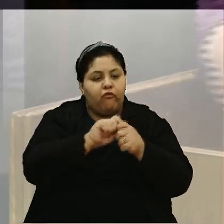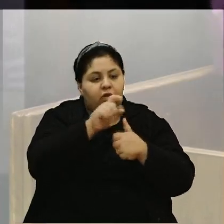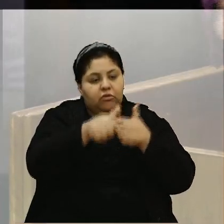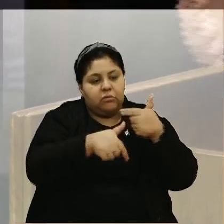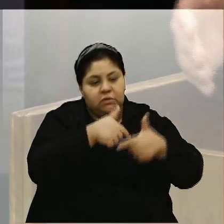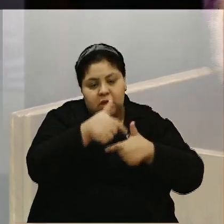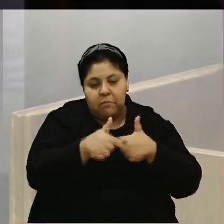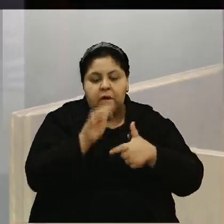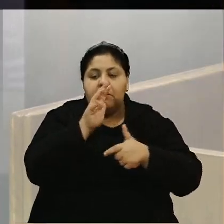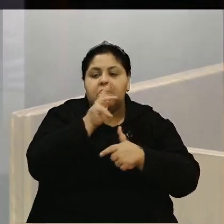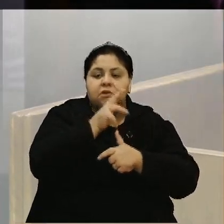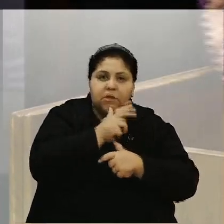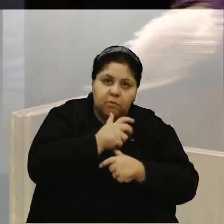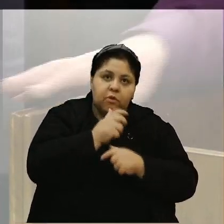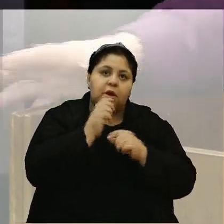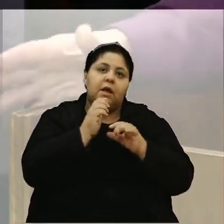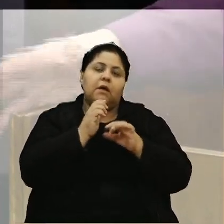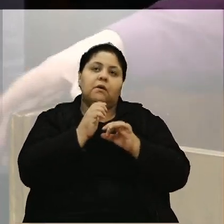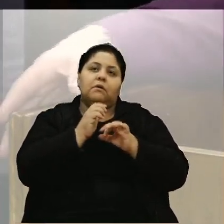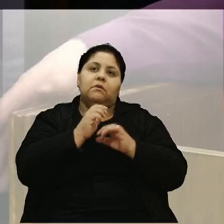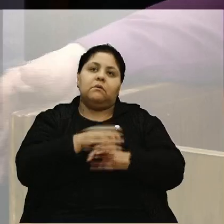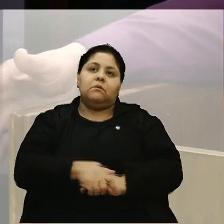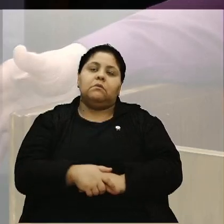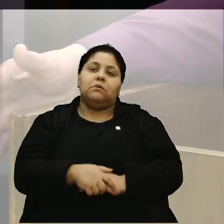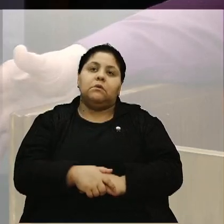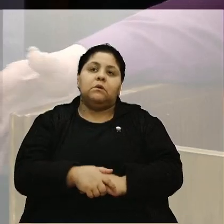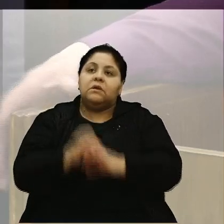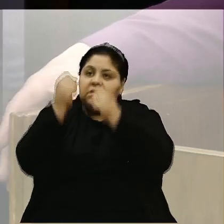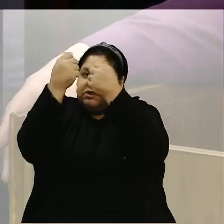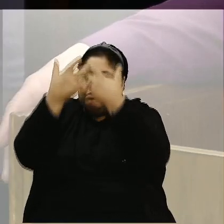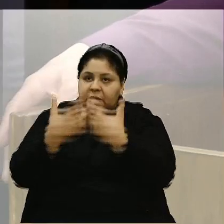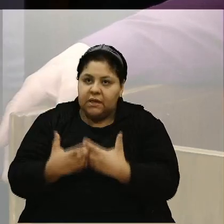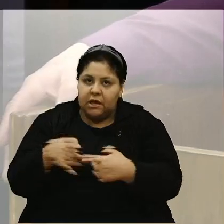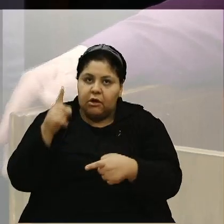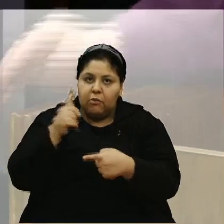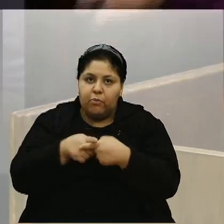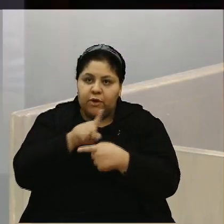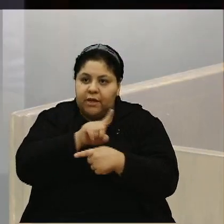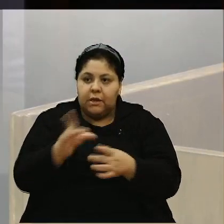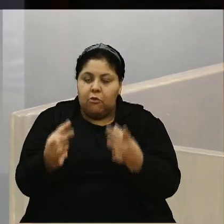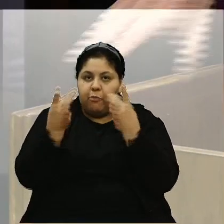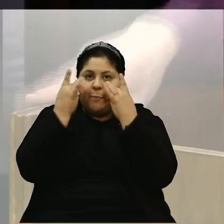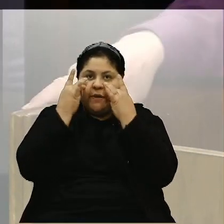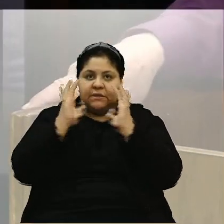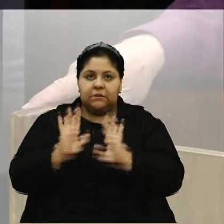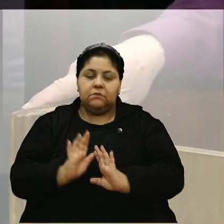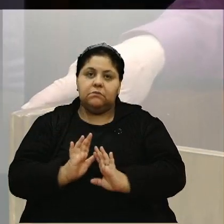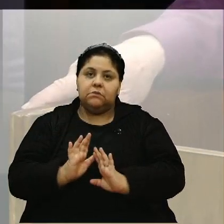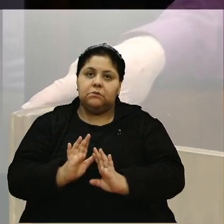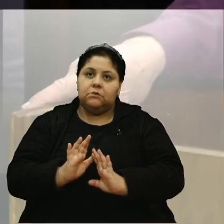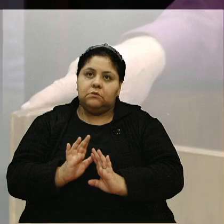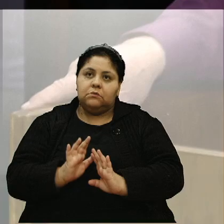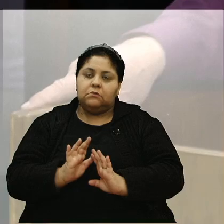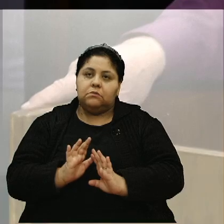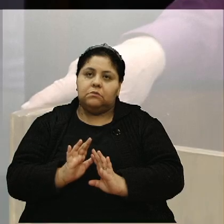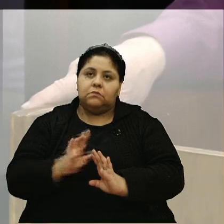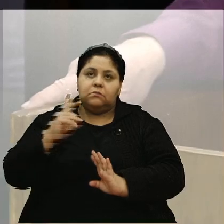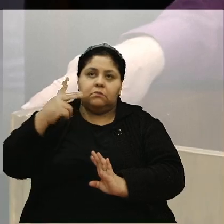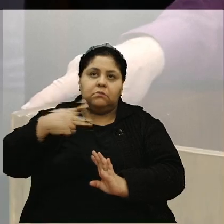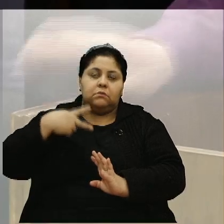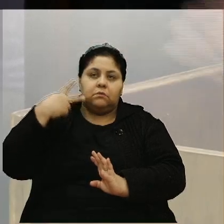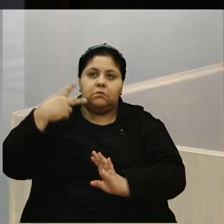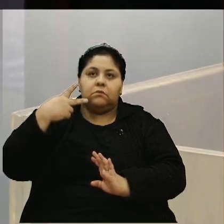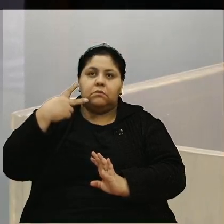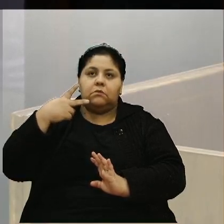vai demorar muito, vai fechar, pelo menos isso. Talvez se busque, vereador Daniel, um